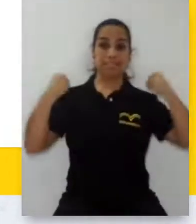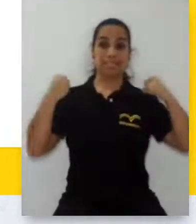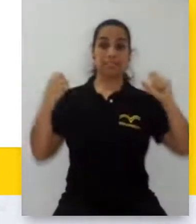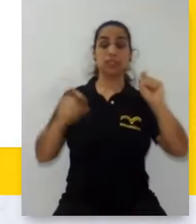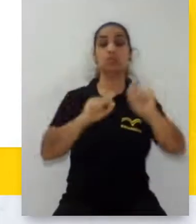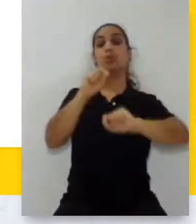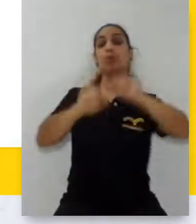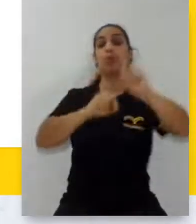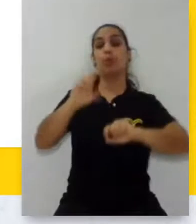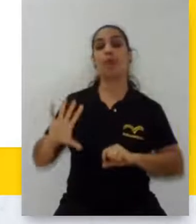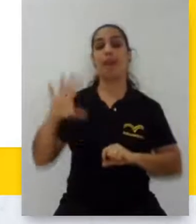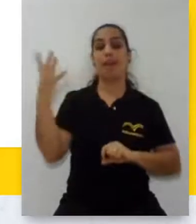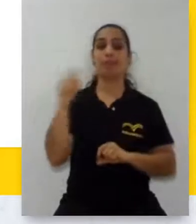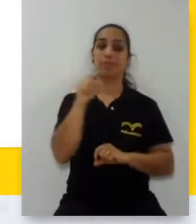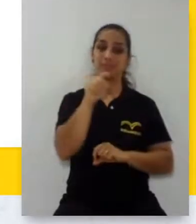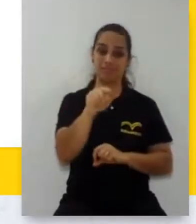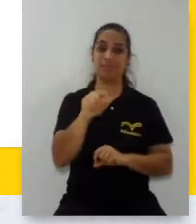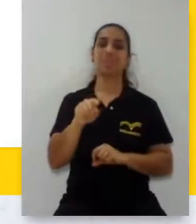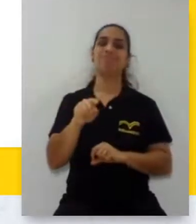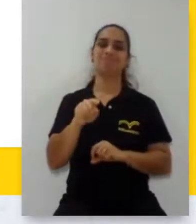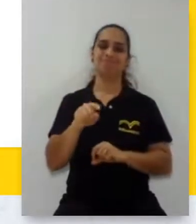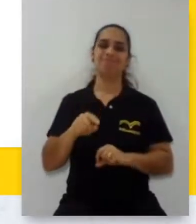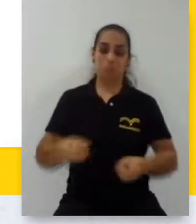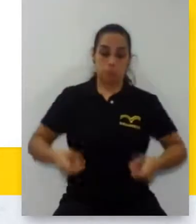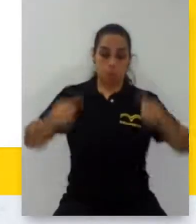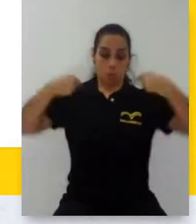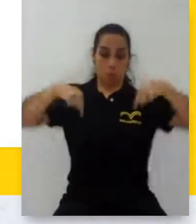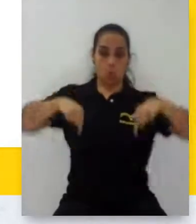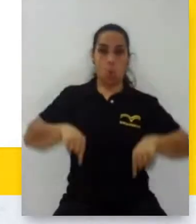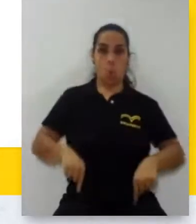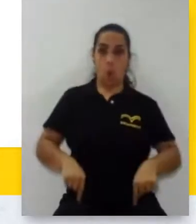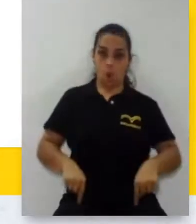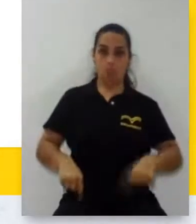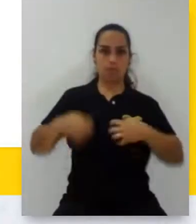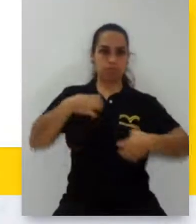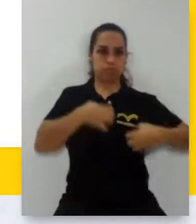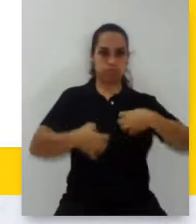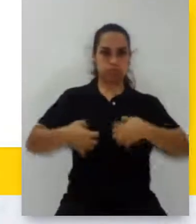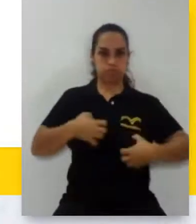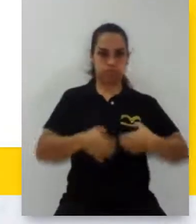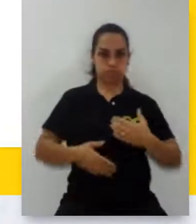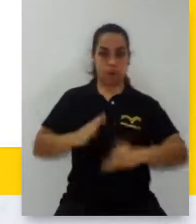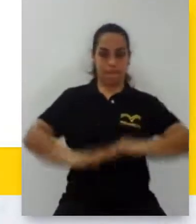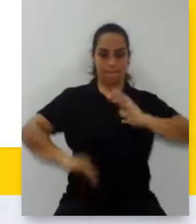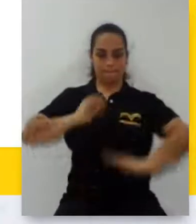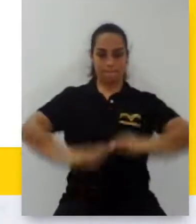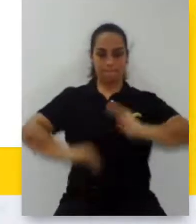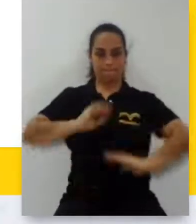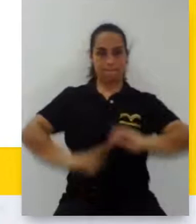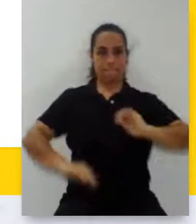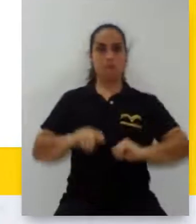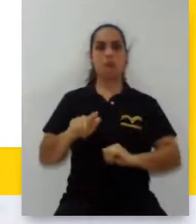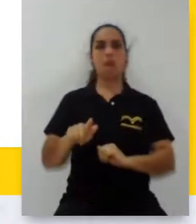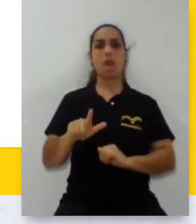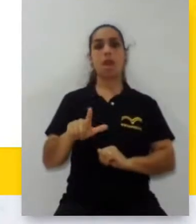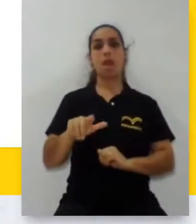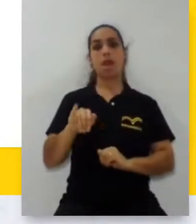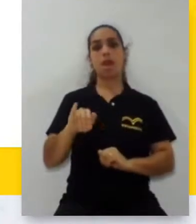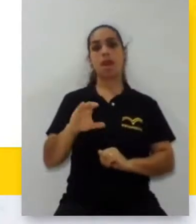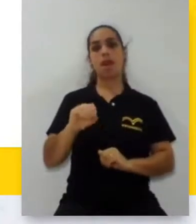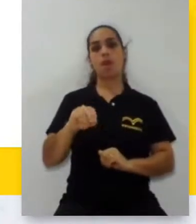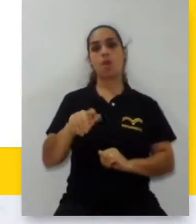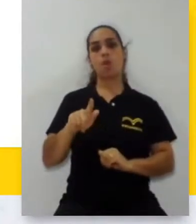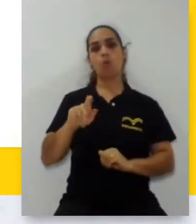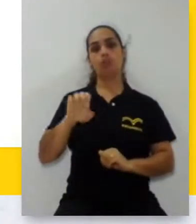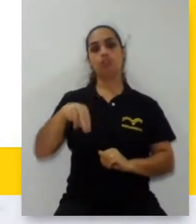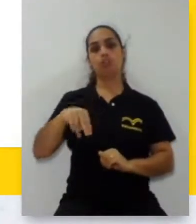o glicogênio e manter a glicose no nível estável. Então, a glicose ela é muito sensível. Eu não posso entrar em